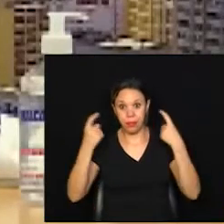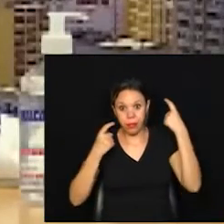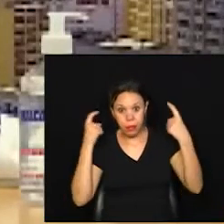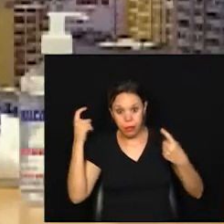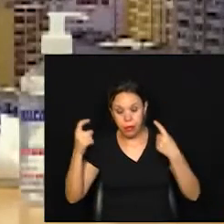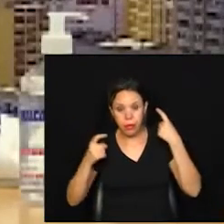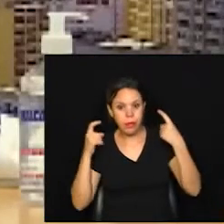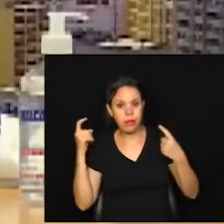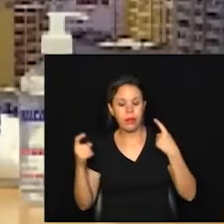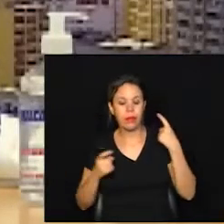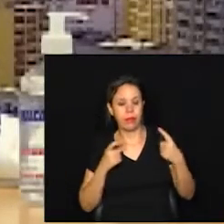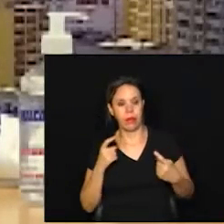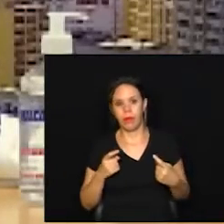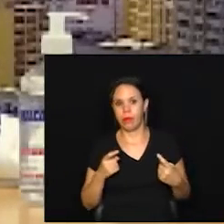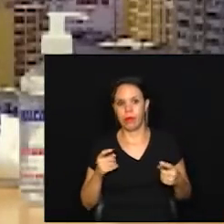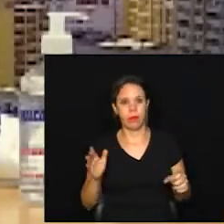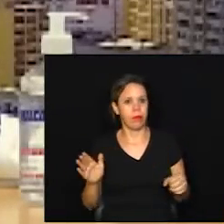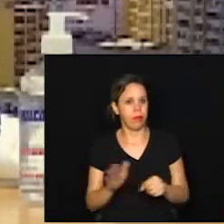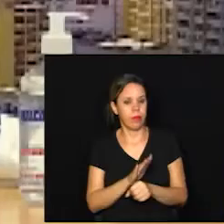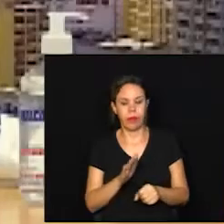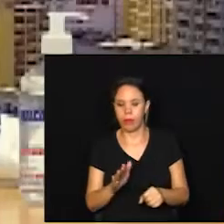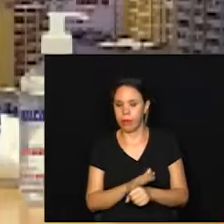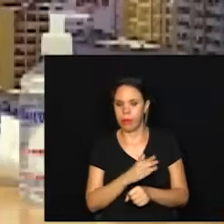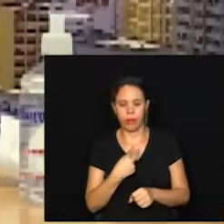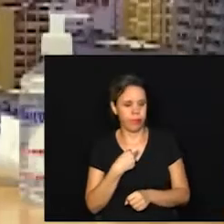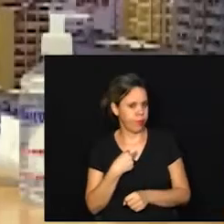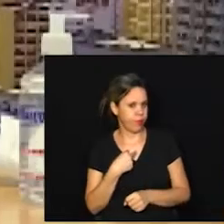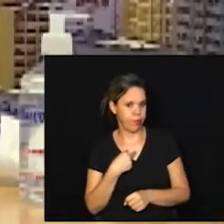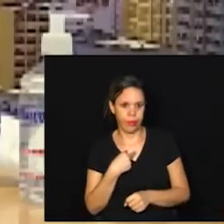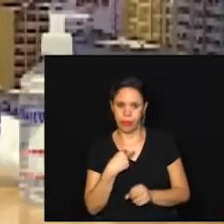e com 100% de taxa de ocupação.